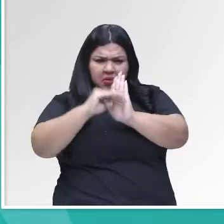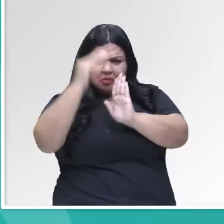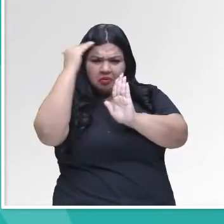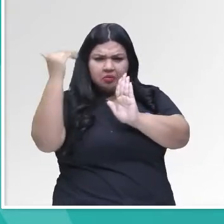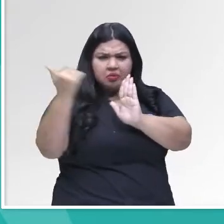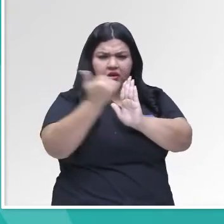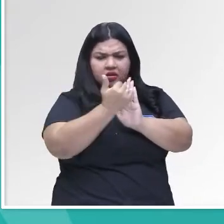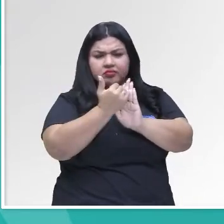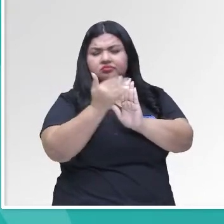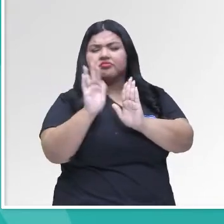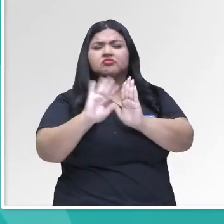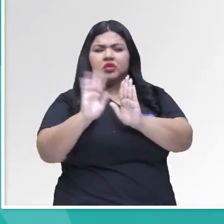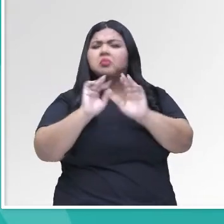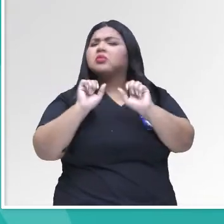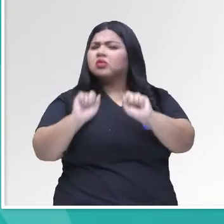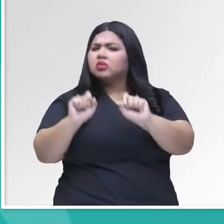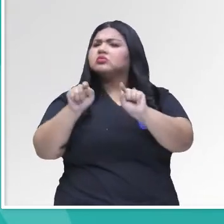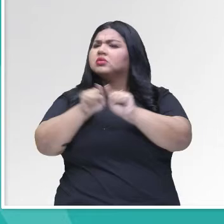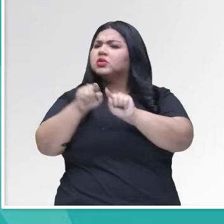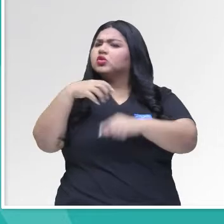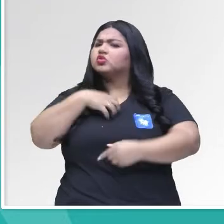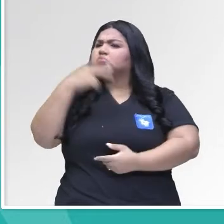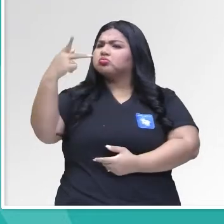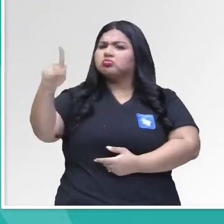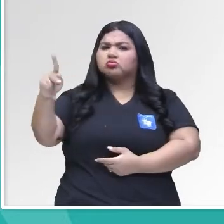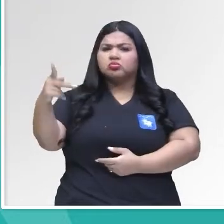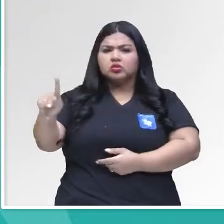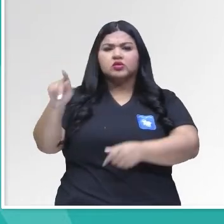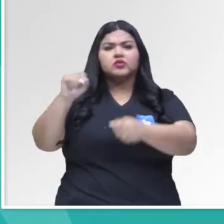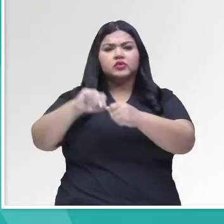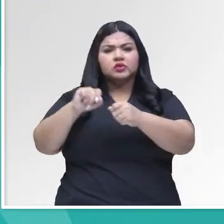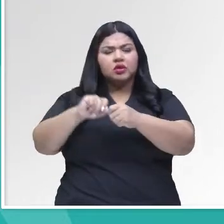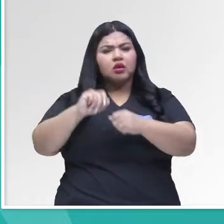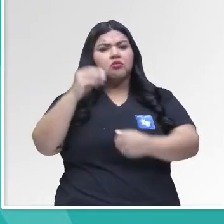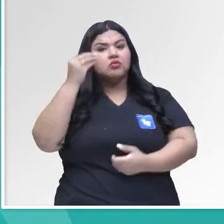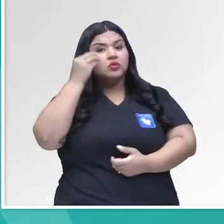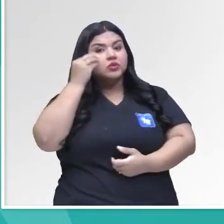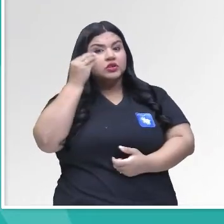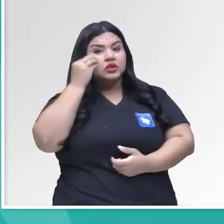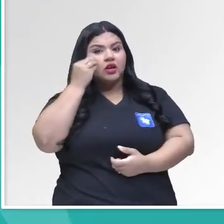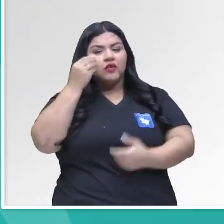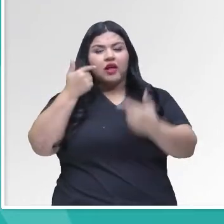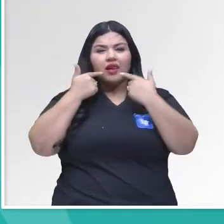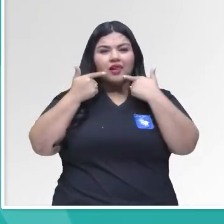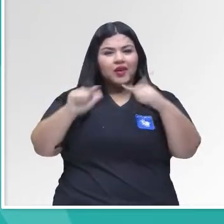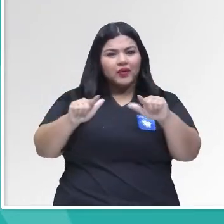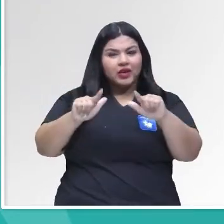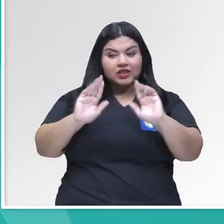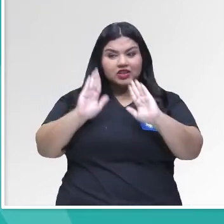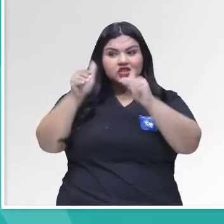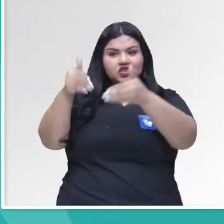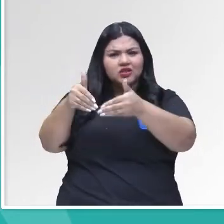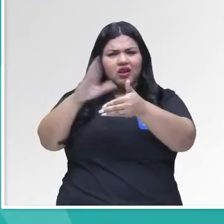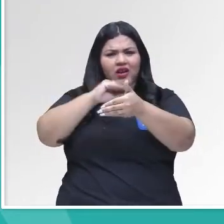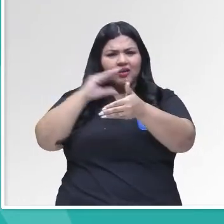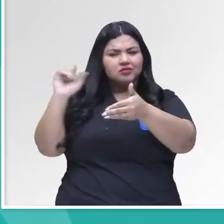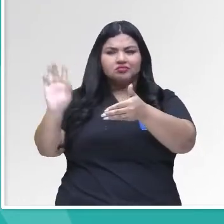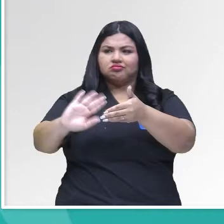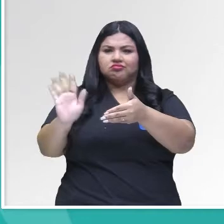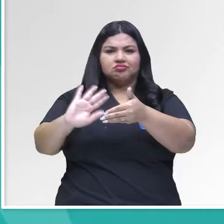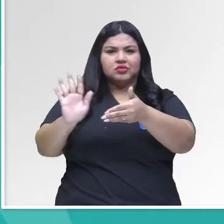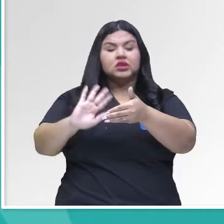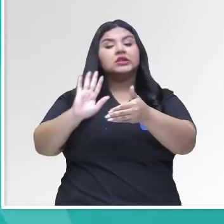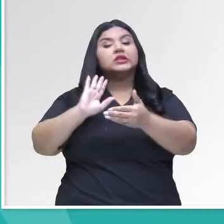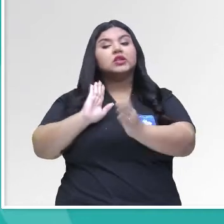de preparo. Ela pode também ter o seu jeito. E observa que a linguagem não é uma linguagem direcionada para crianças, e sim